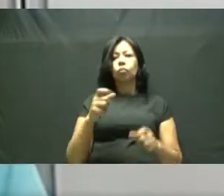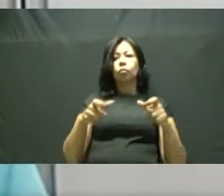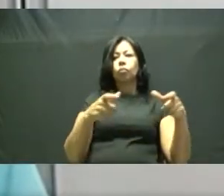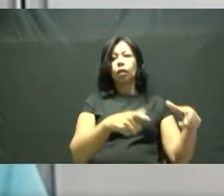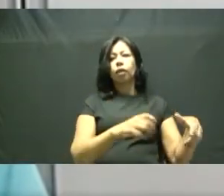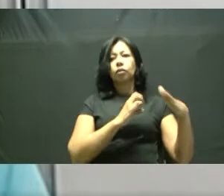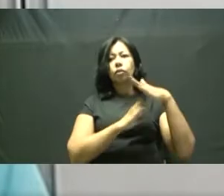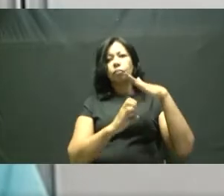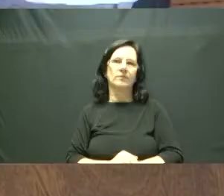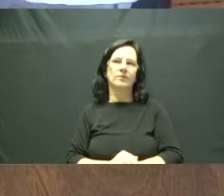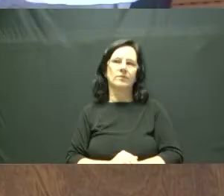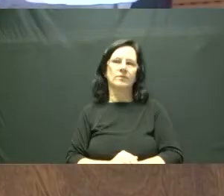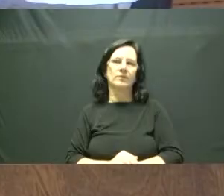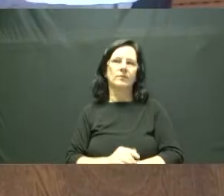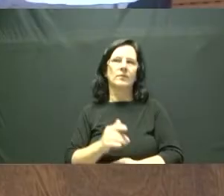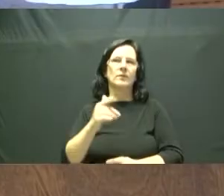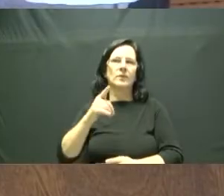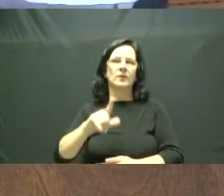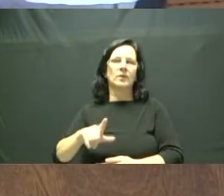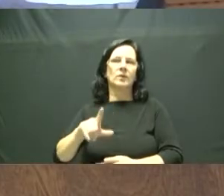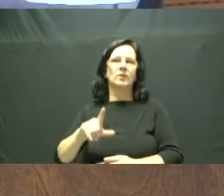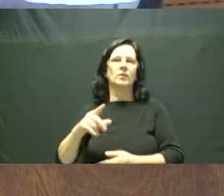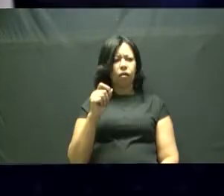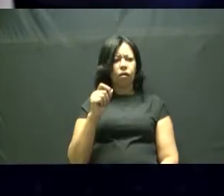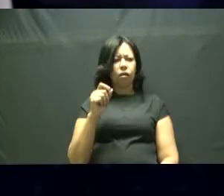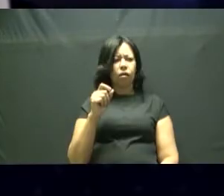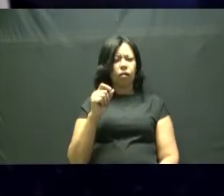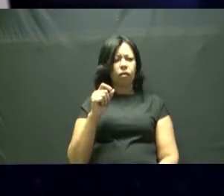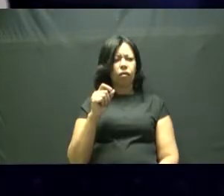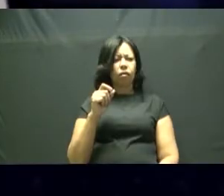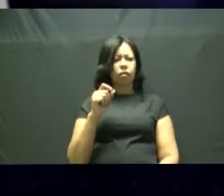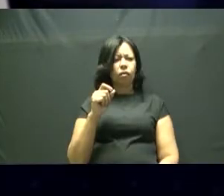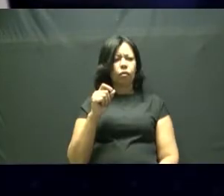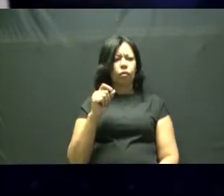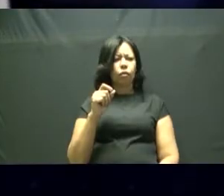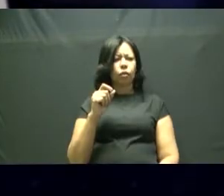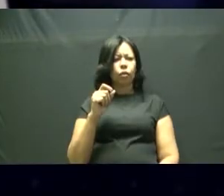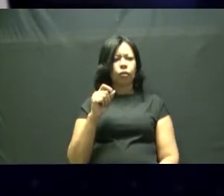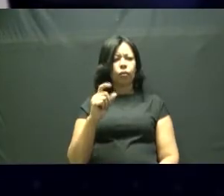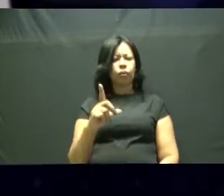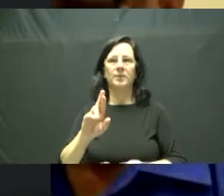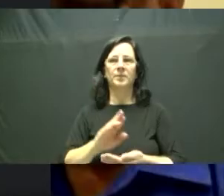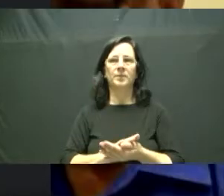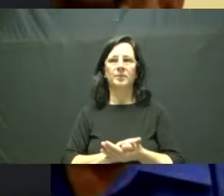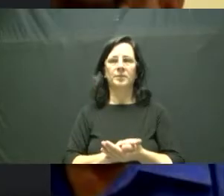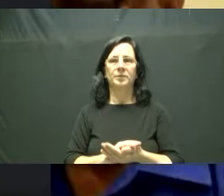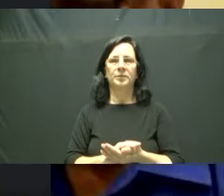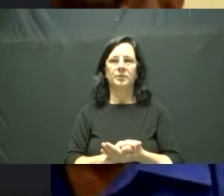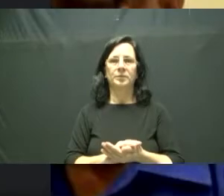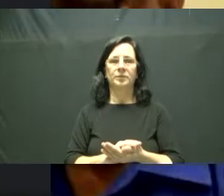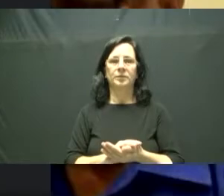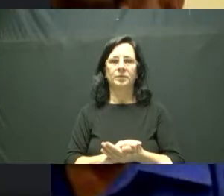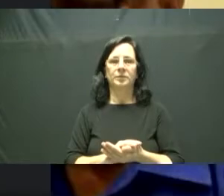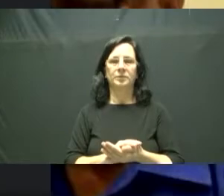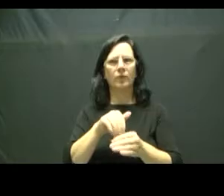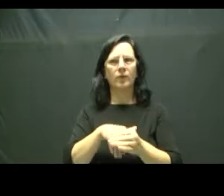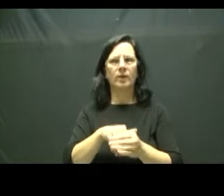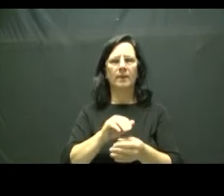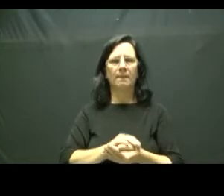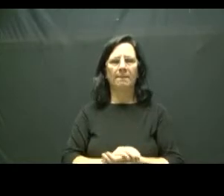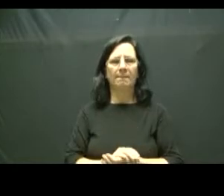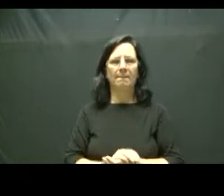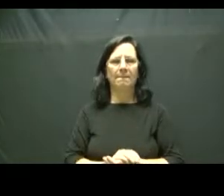público e recursos financeiros os parlamentares também aprovaram em segunda discussão o projeto de lei complementar